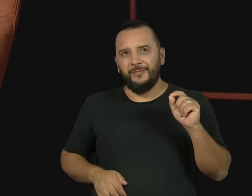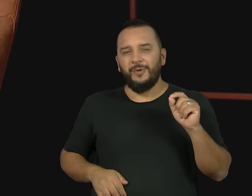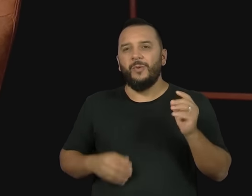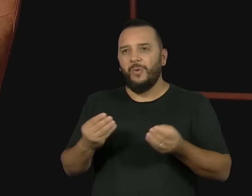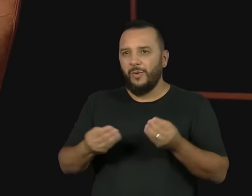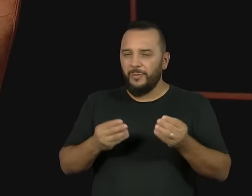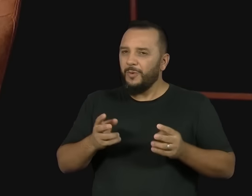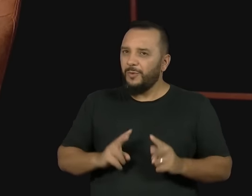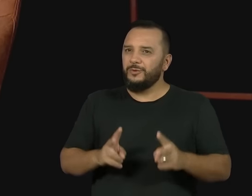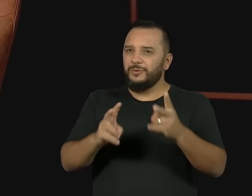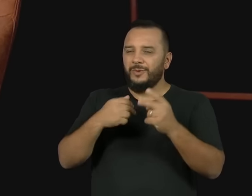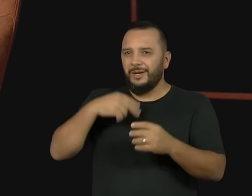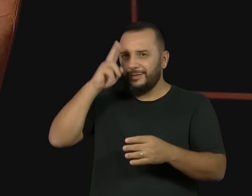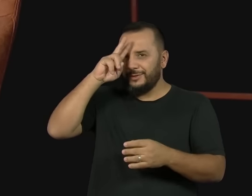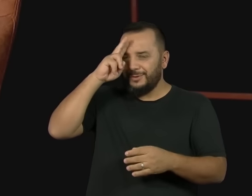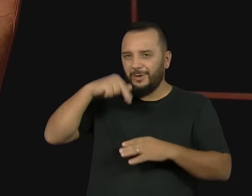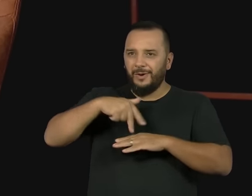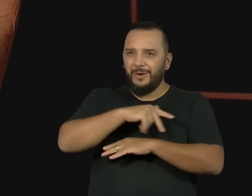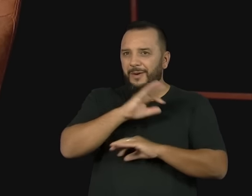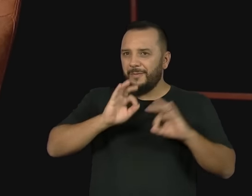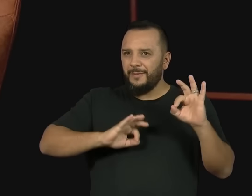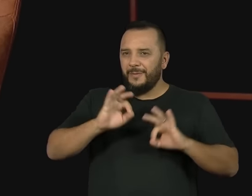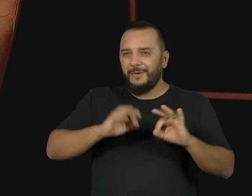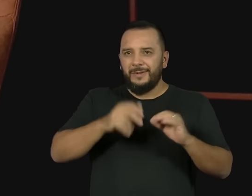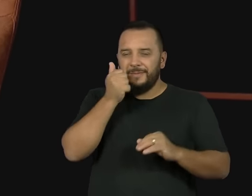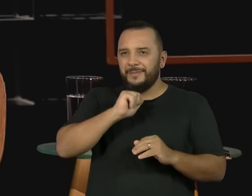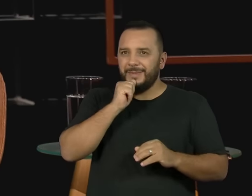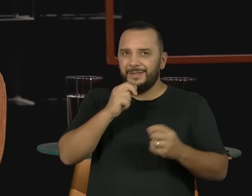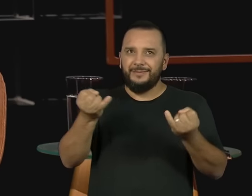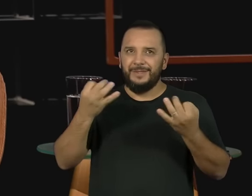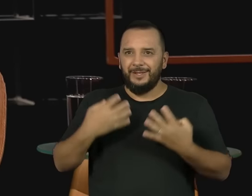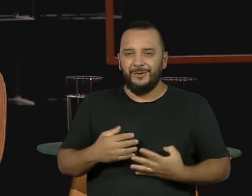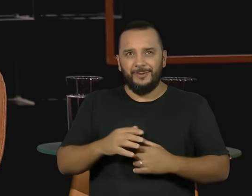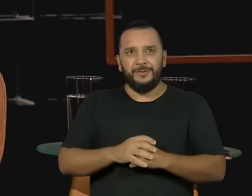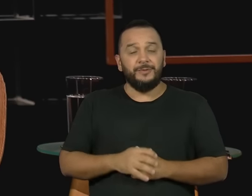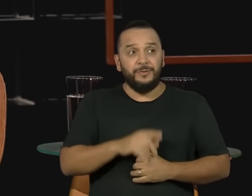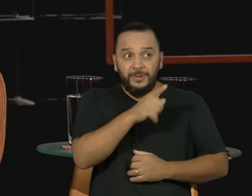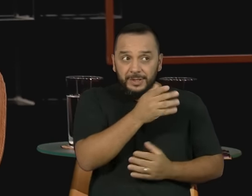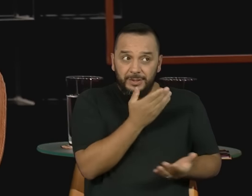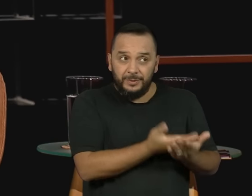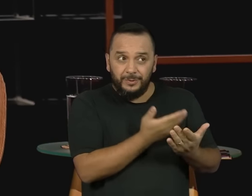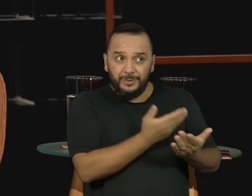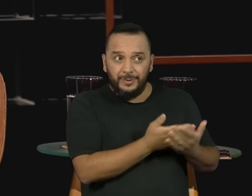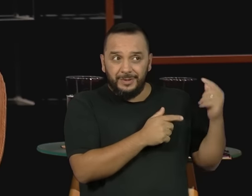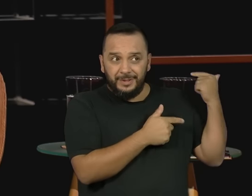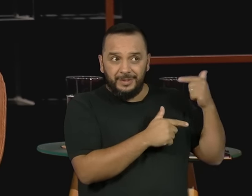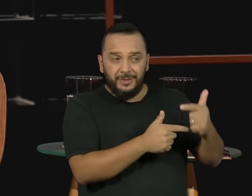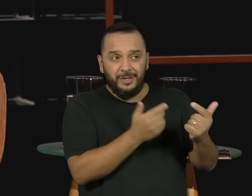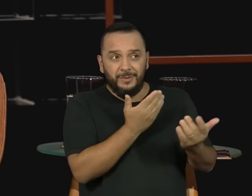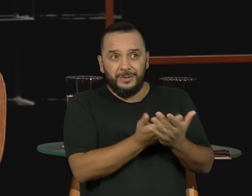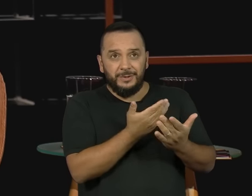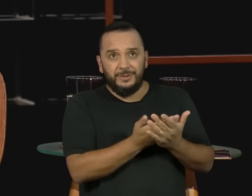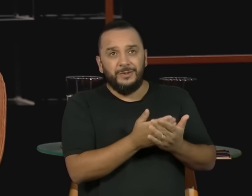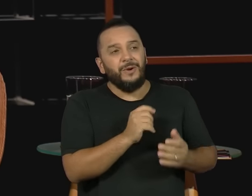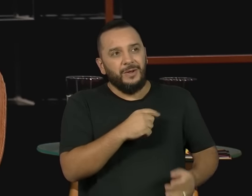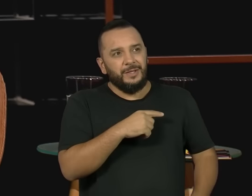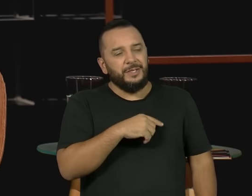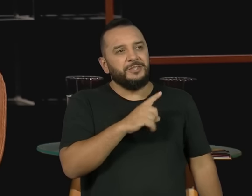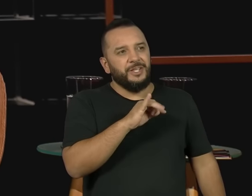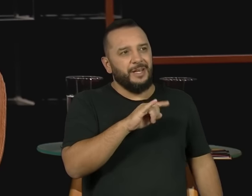continuar dentro da história da moda que eu ouvia a mamãe falando e tal. Você estudou no tradicional colégio Dante Alighieri,